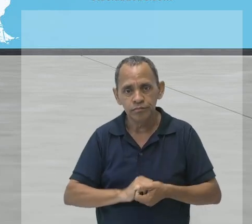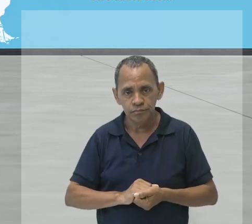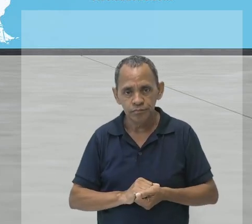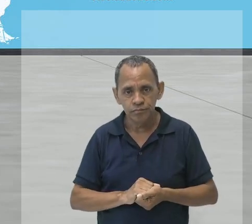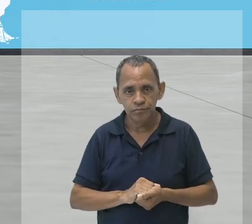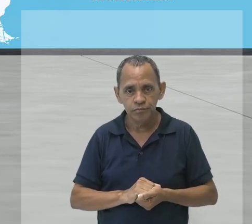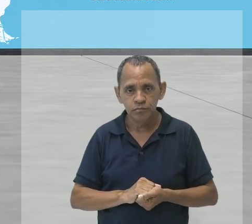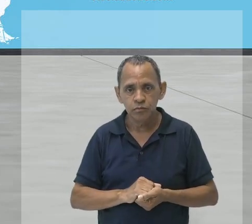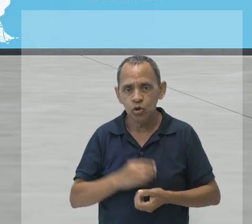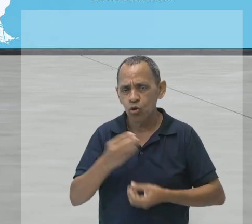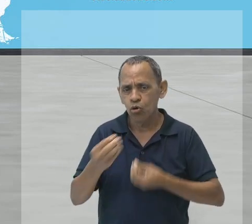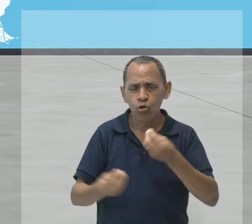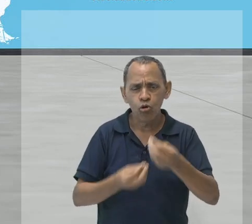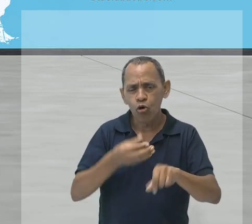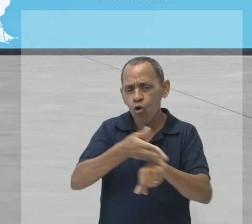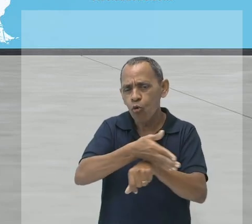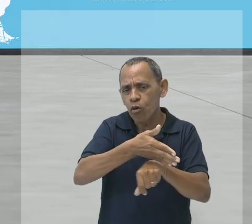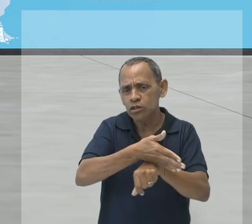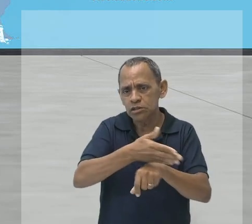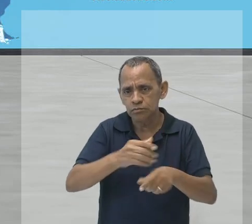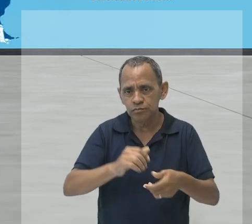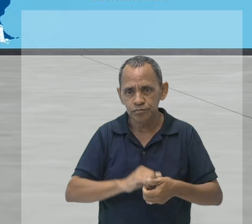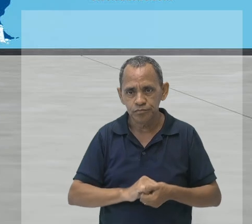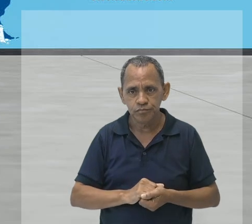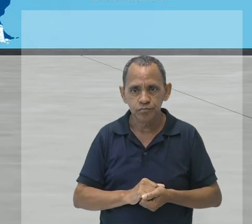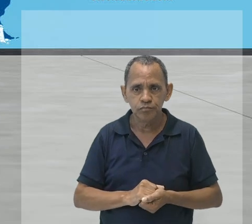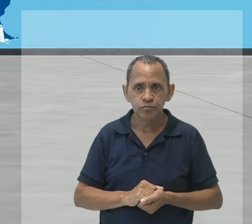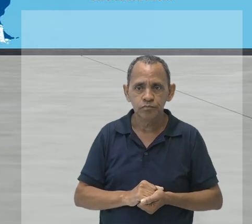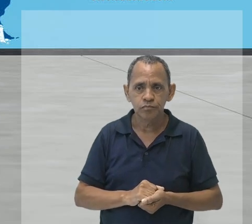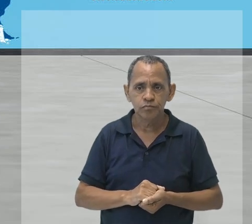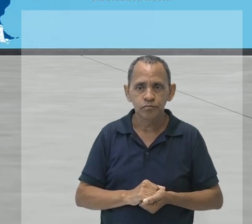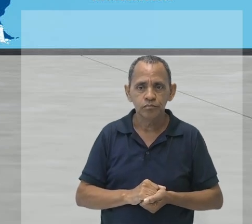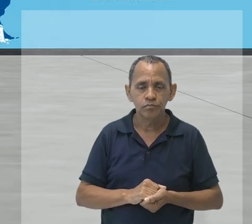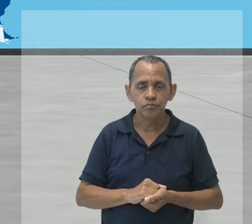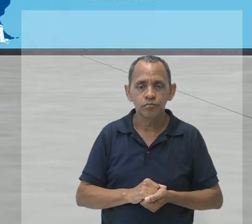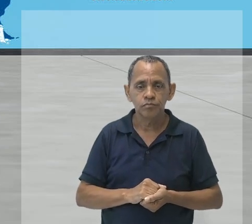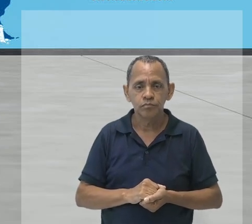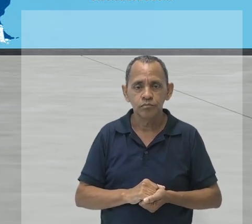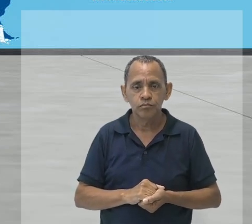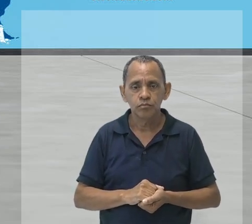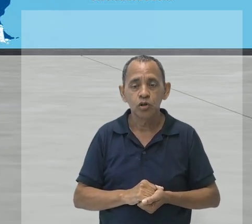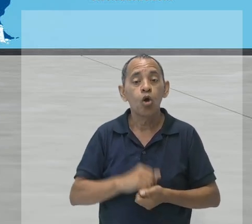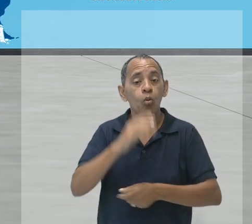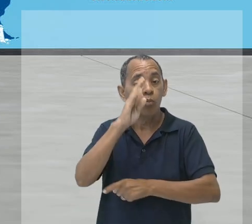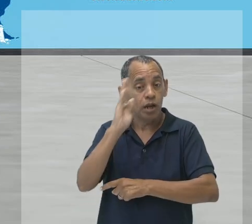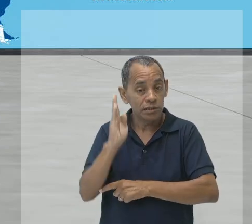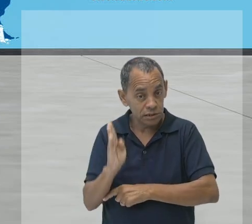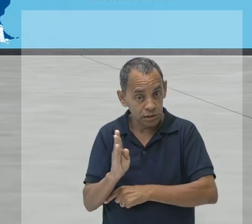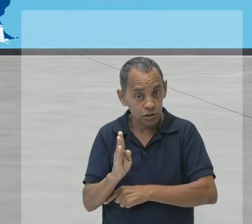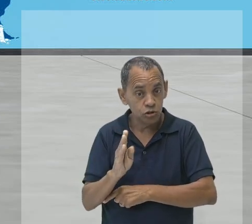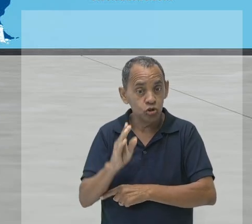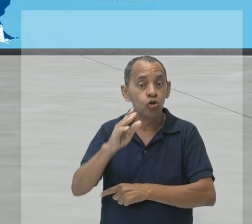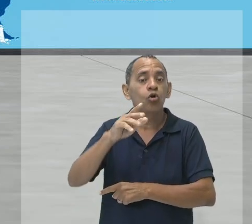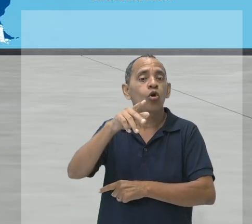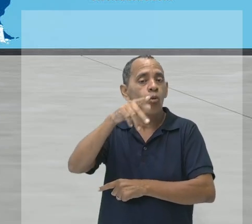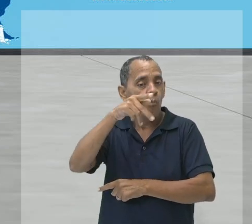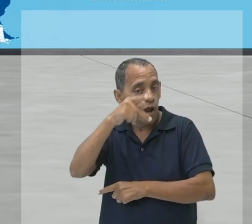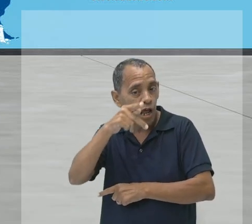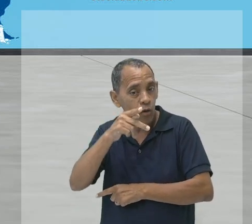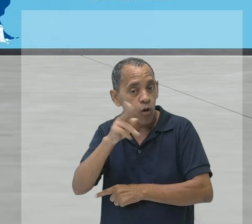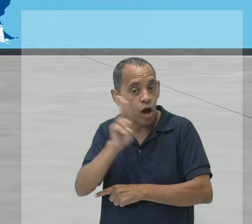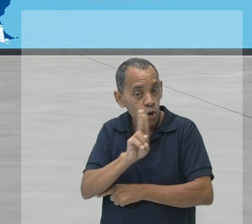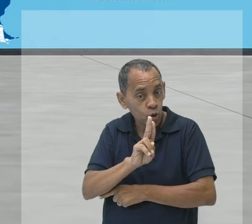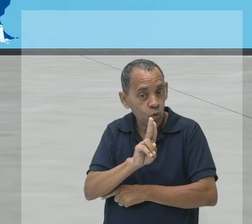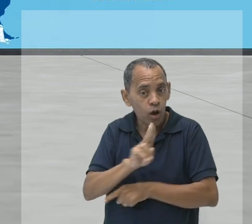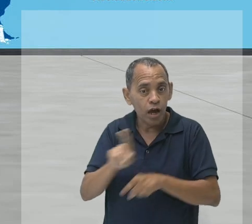Então, vamos lá verificar como eles participam do Mercosul. Como países membros, né, a gente tem o Brasil, o Paraguai,